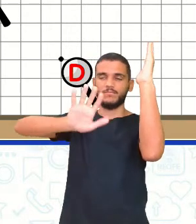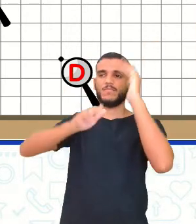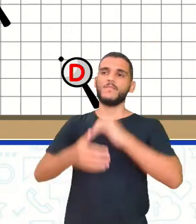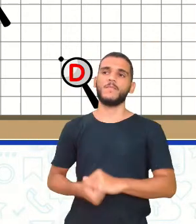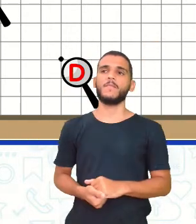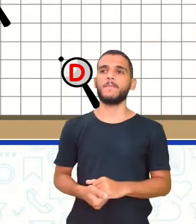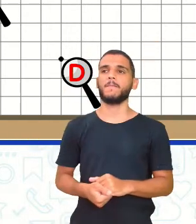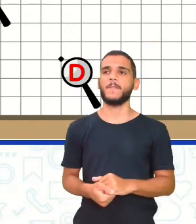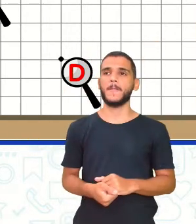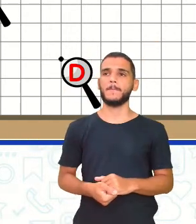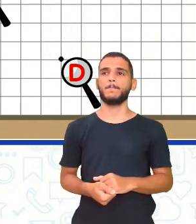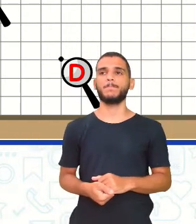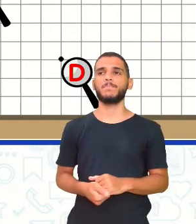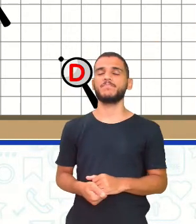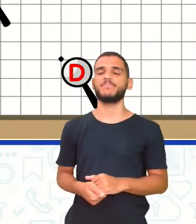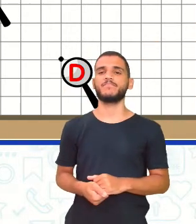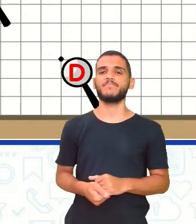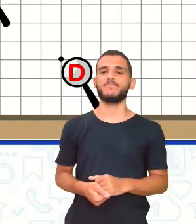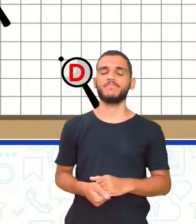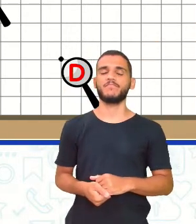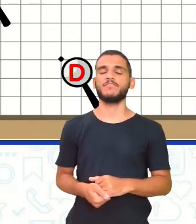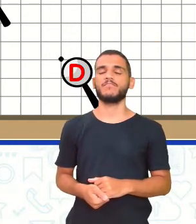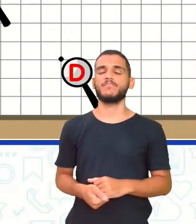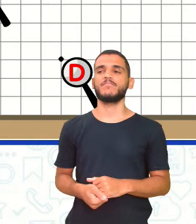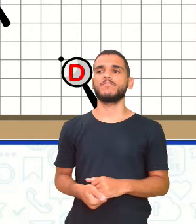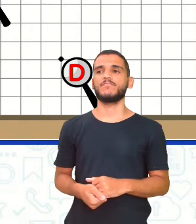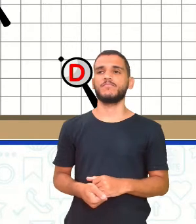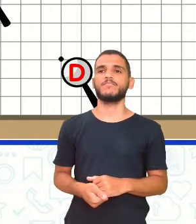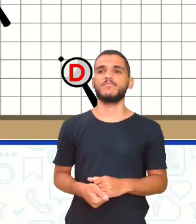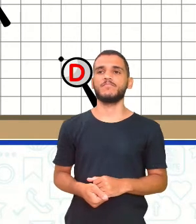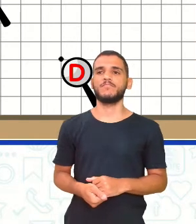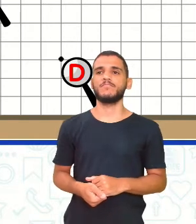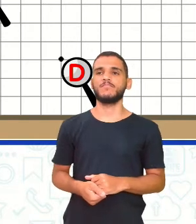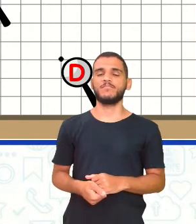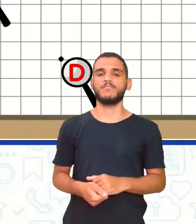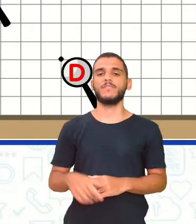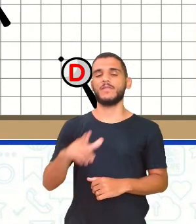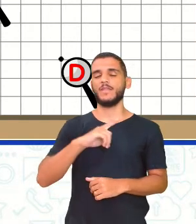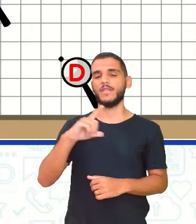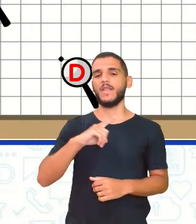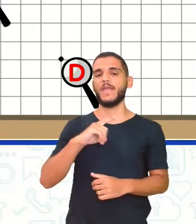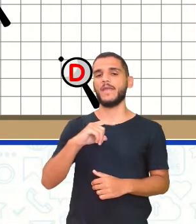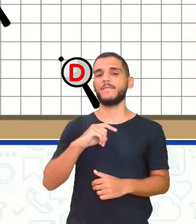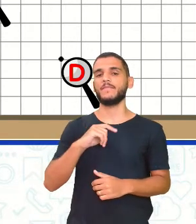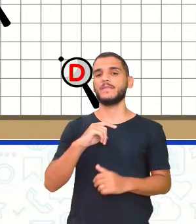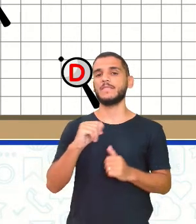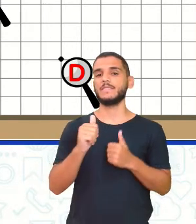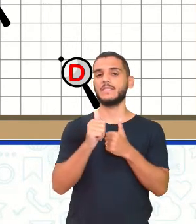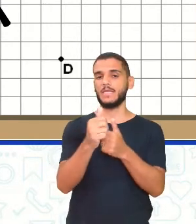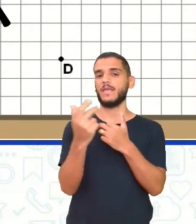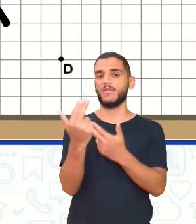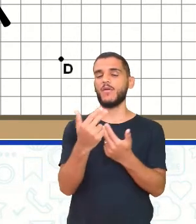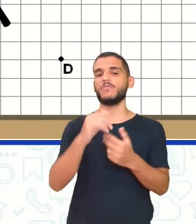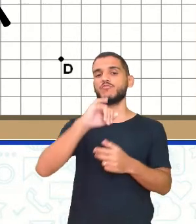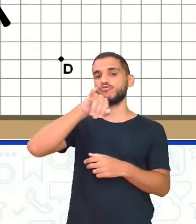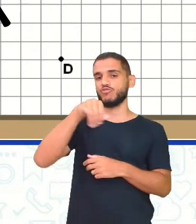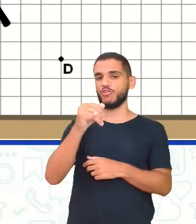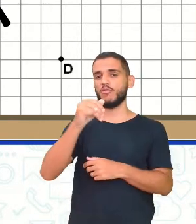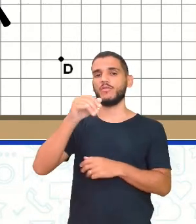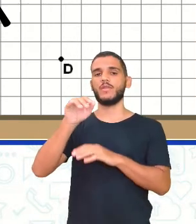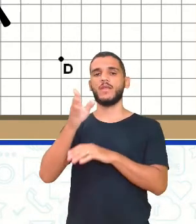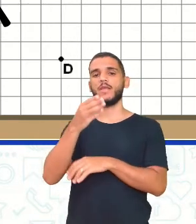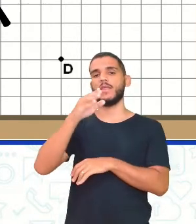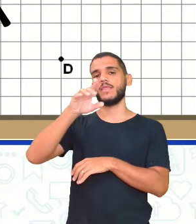aqui, vamos seguir exatamente ali os pontos J, D e B. Vamos fazer o J primeiro.